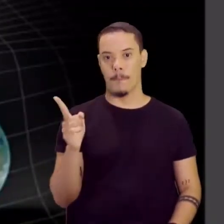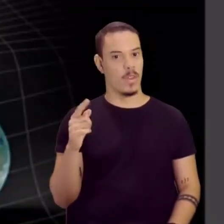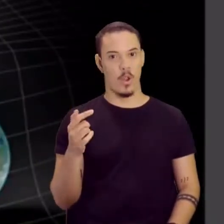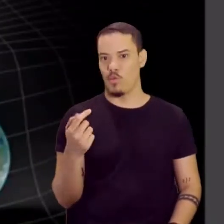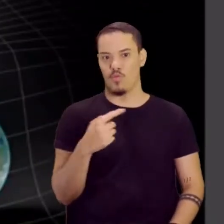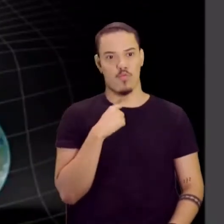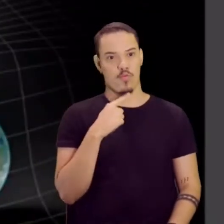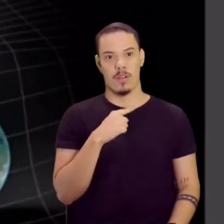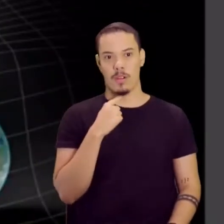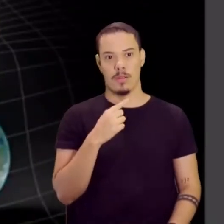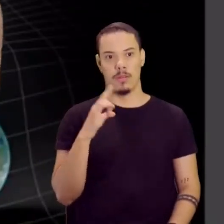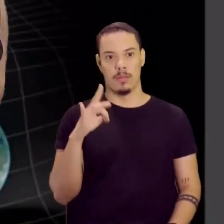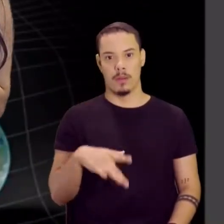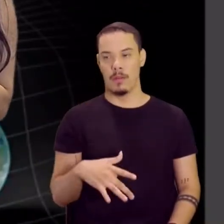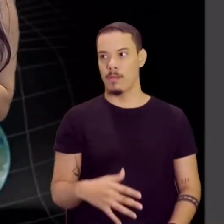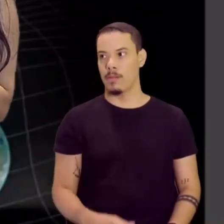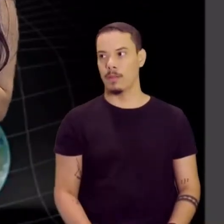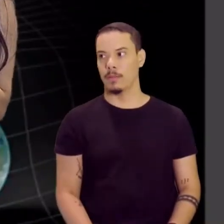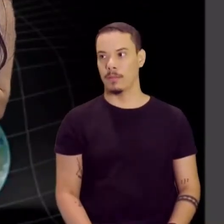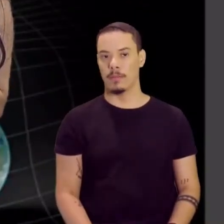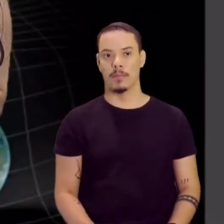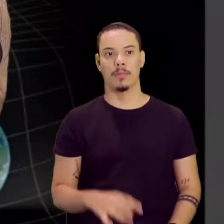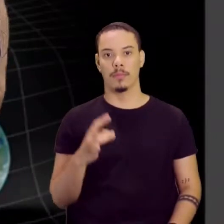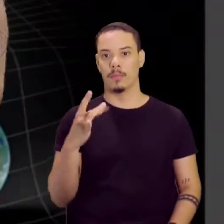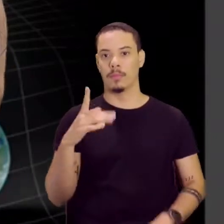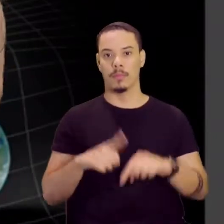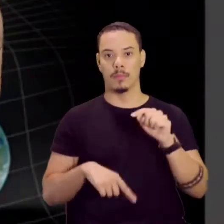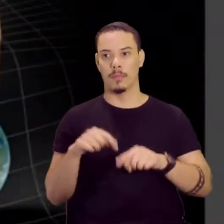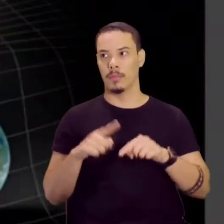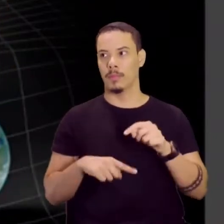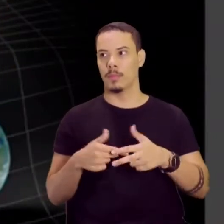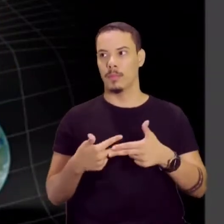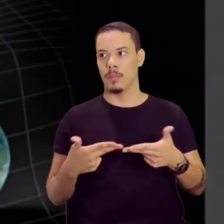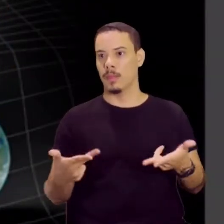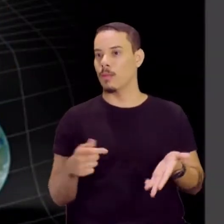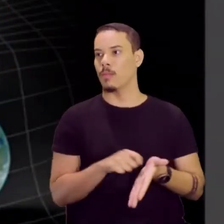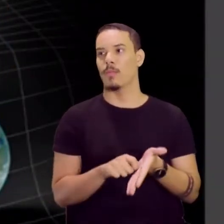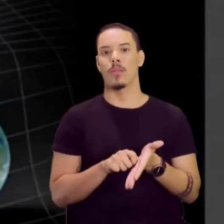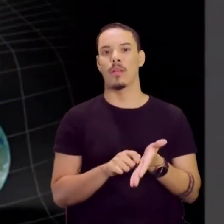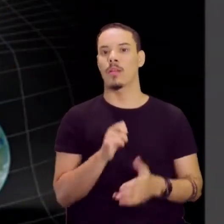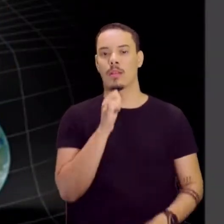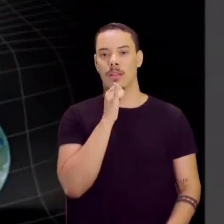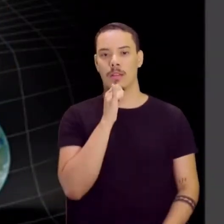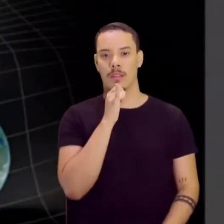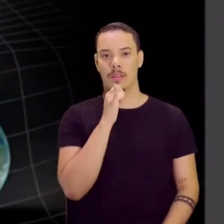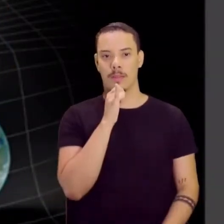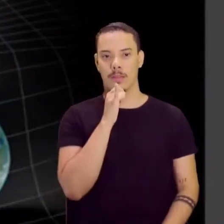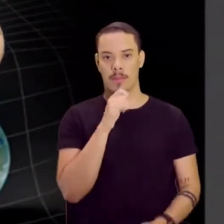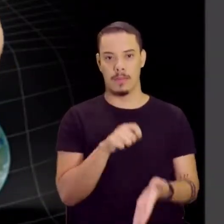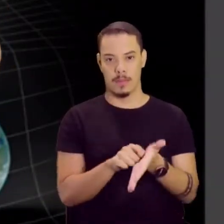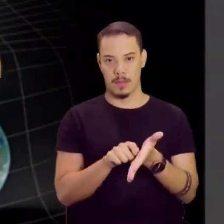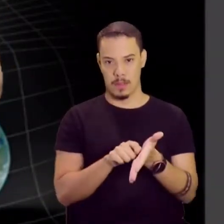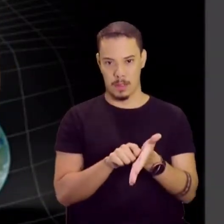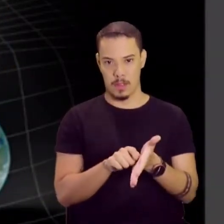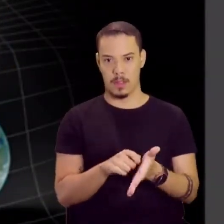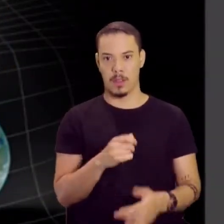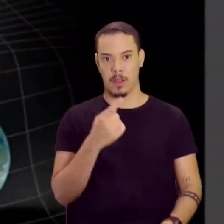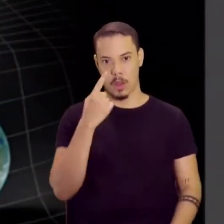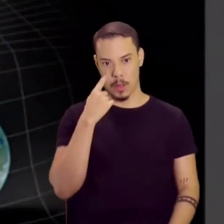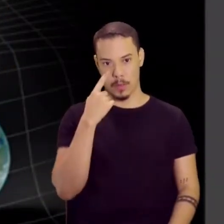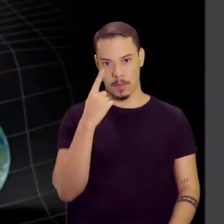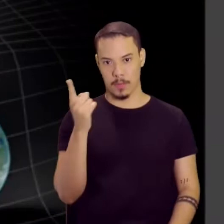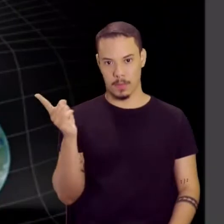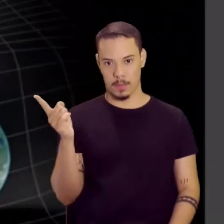jogar o passador, porque pega um objeto aí, Você olha só. pode jogar uma borracha, brotou um objeto aqui, pessoal, olha só. Então tá aqui.